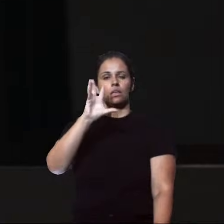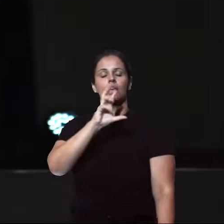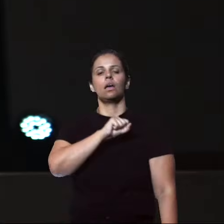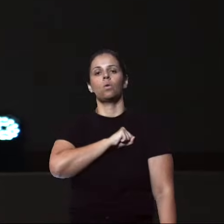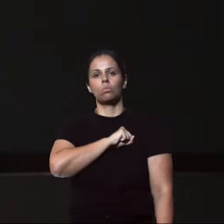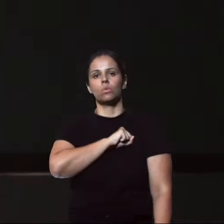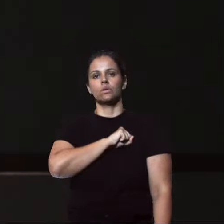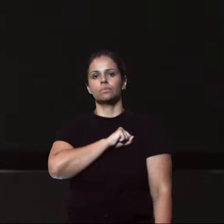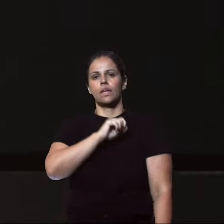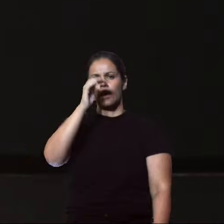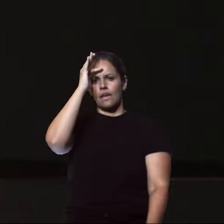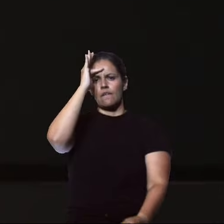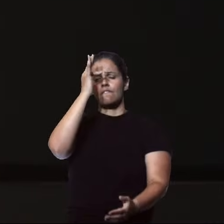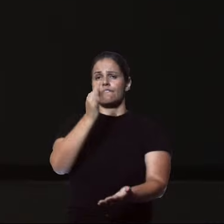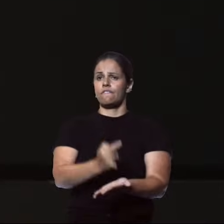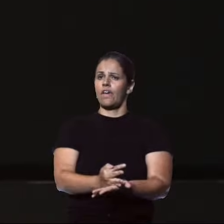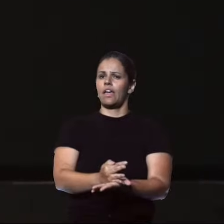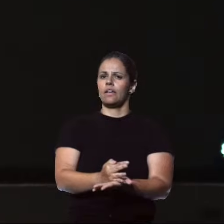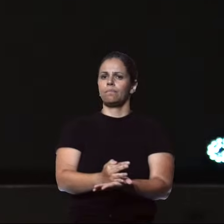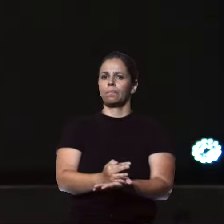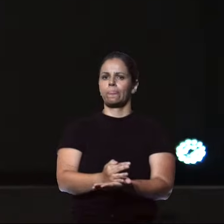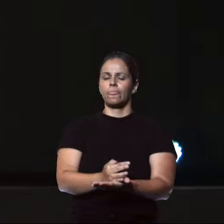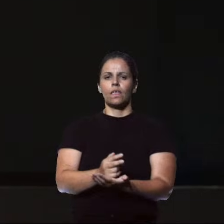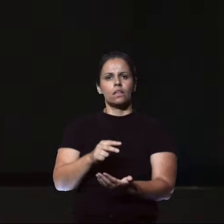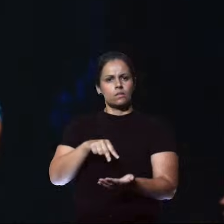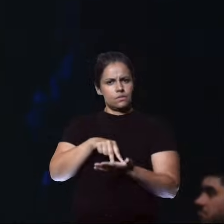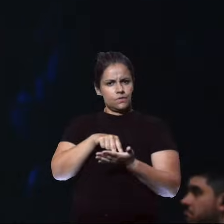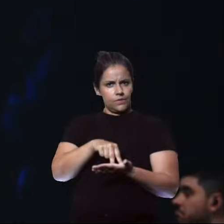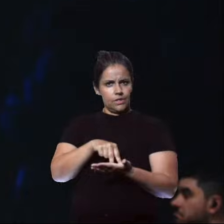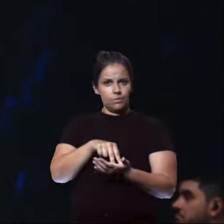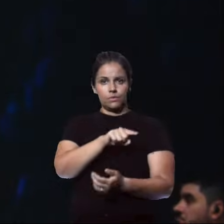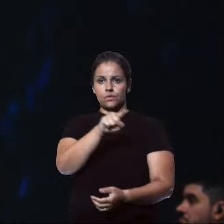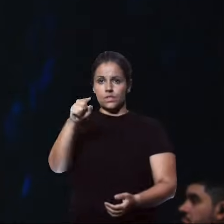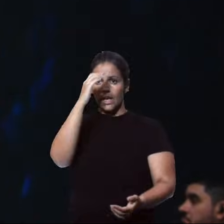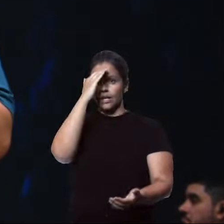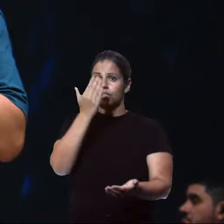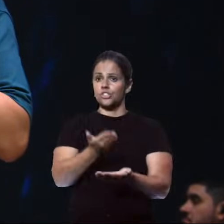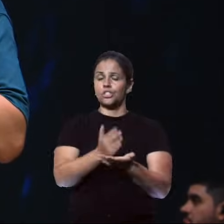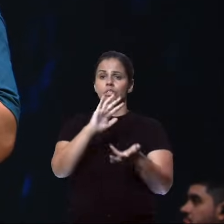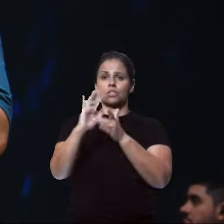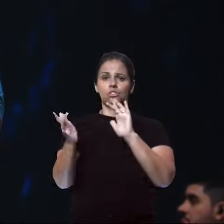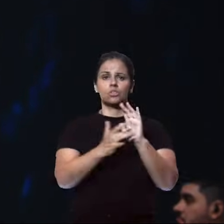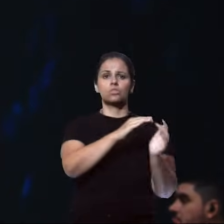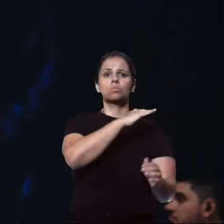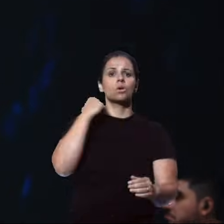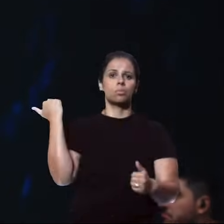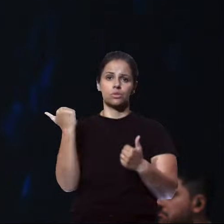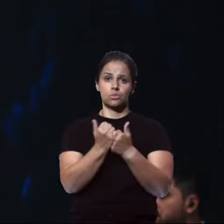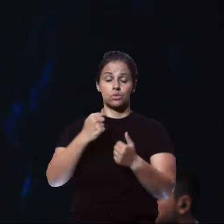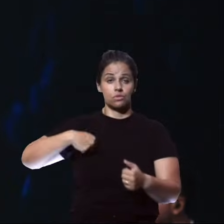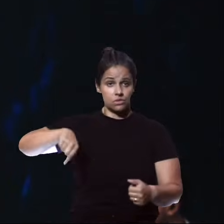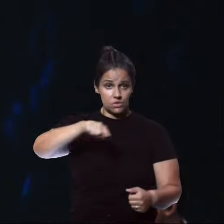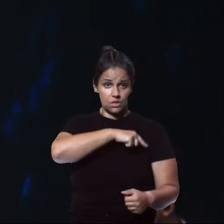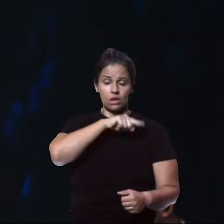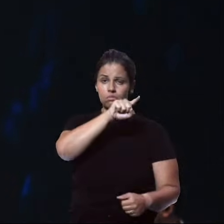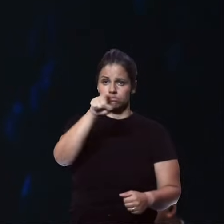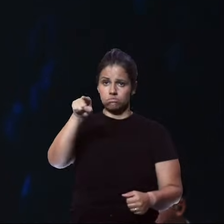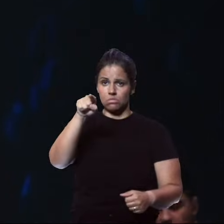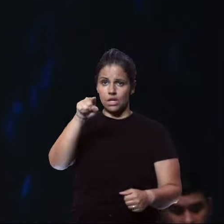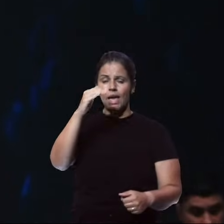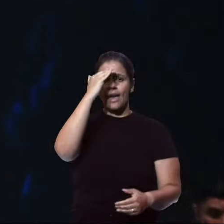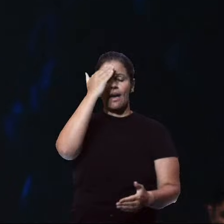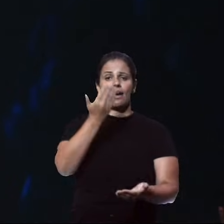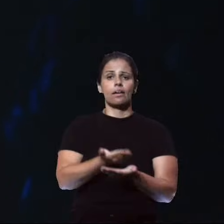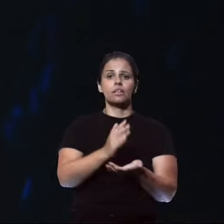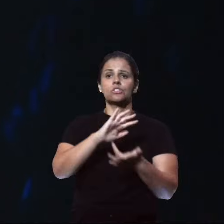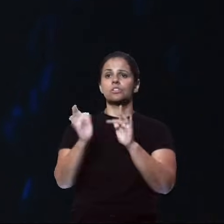fácil manter a fé. Você acredita que Jesus morreu pelos seus pecados? Você acredita que ele ressuscitou no terceiro